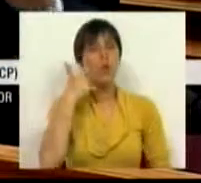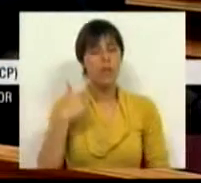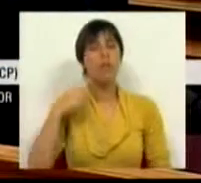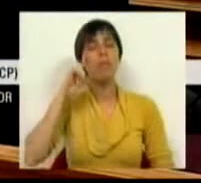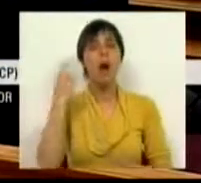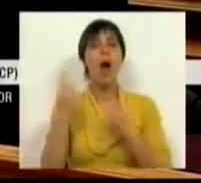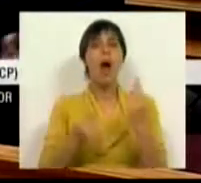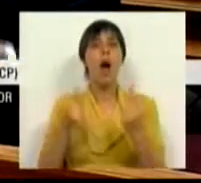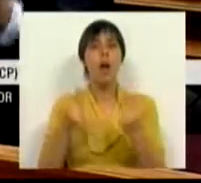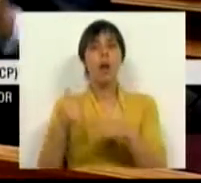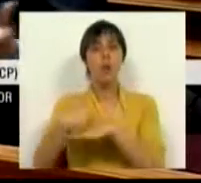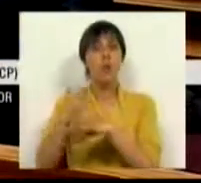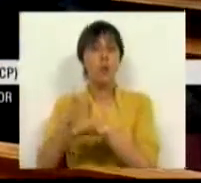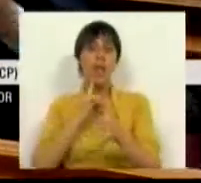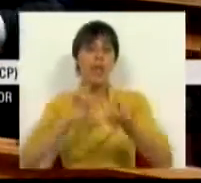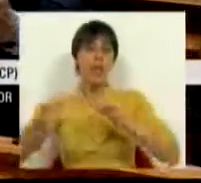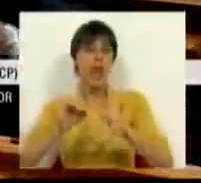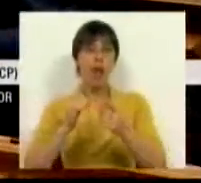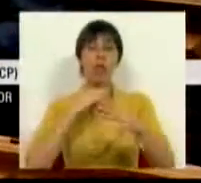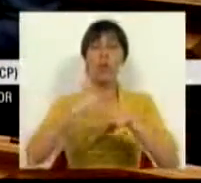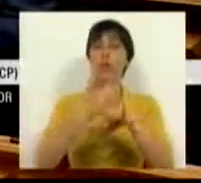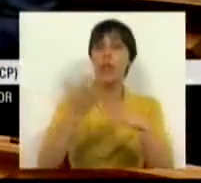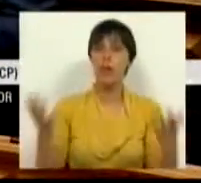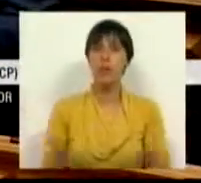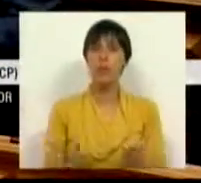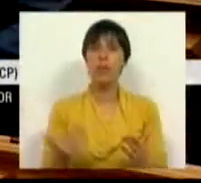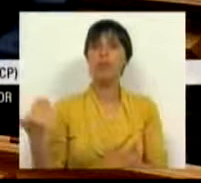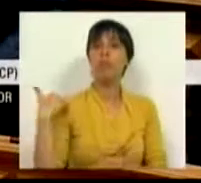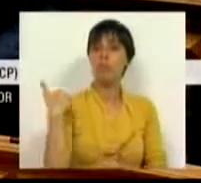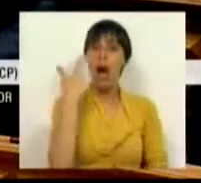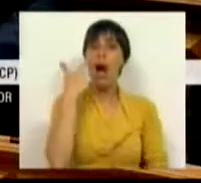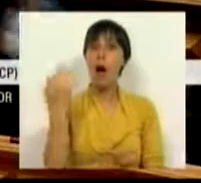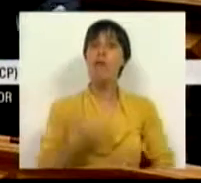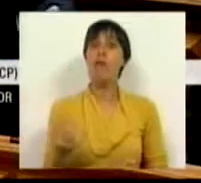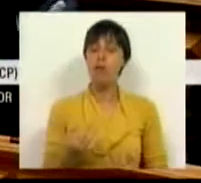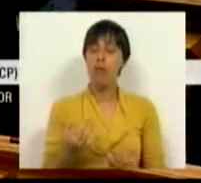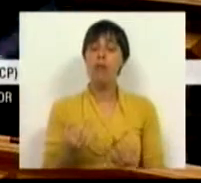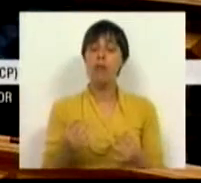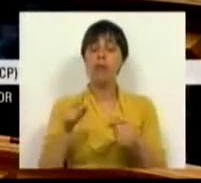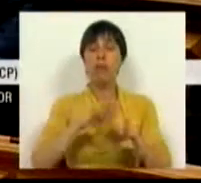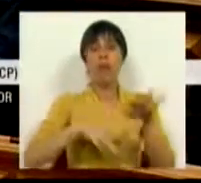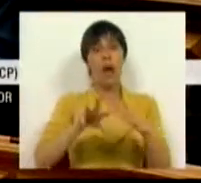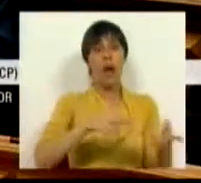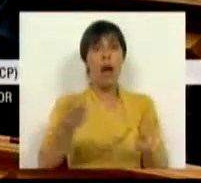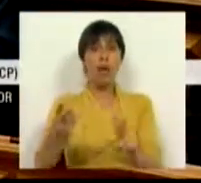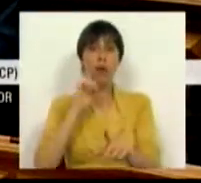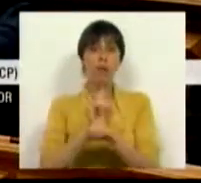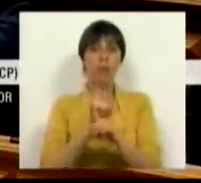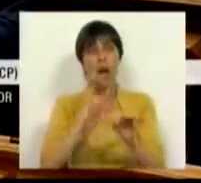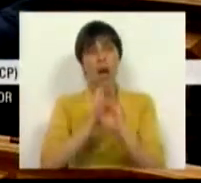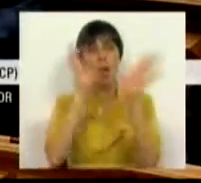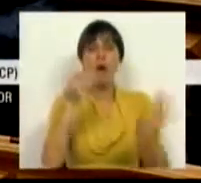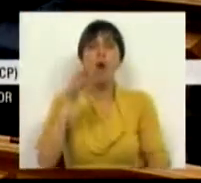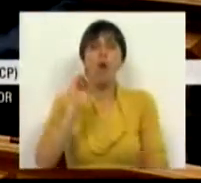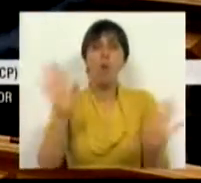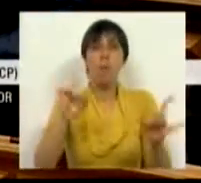disso, diálogo com o setor, pelo menos o setor chamou-nos a atenção para o efeito, produziram estas alterações com as quais, claramente, o